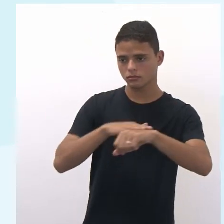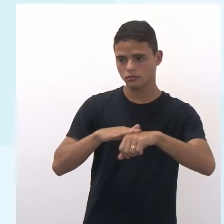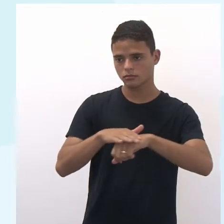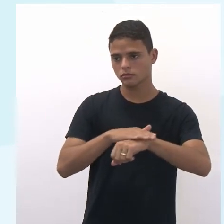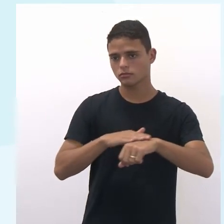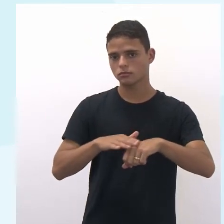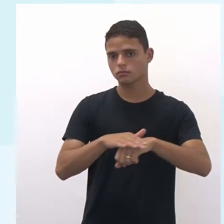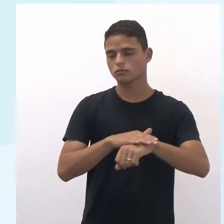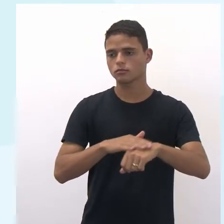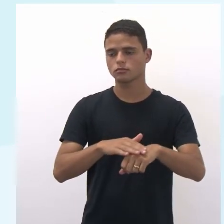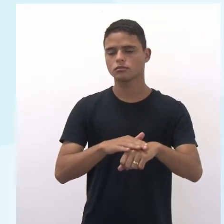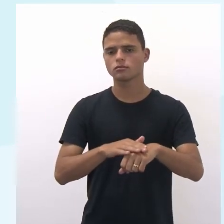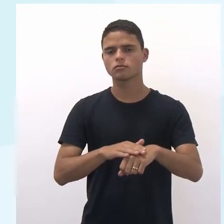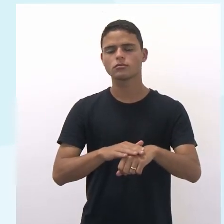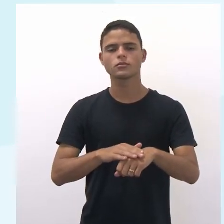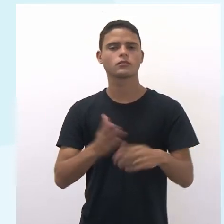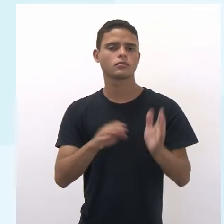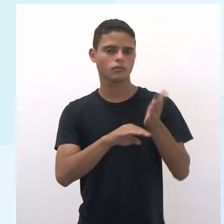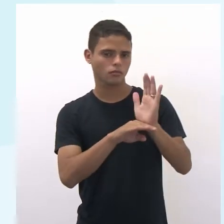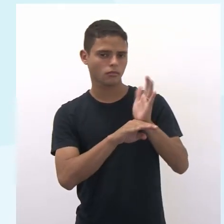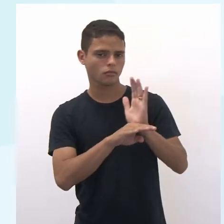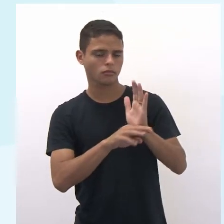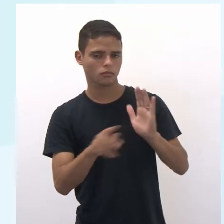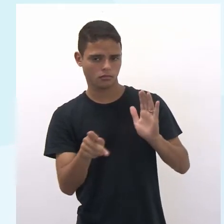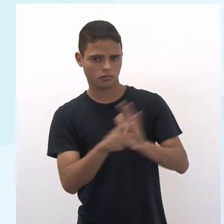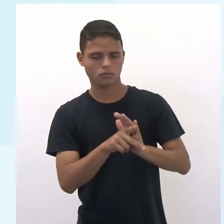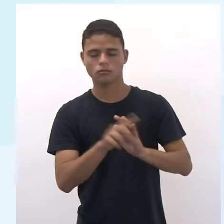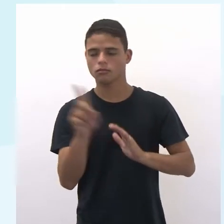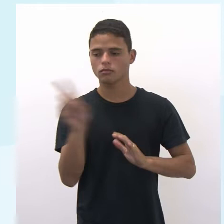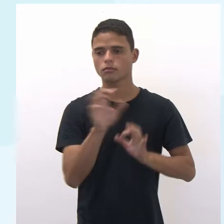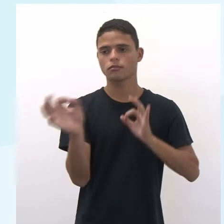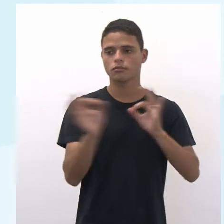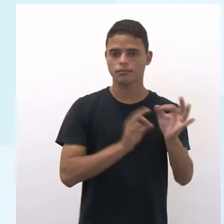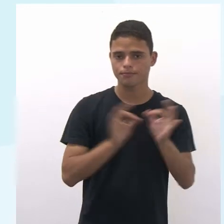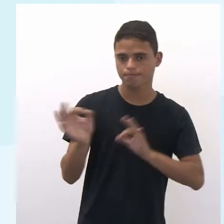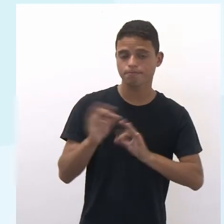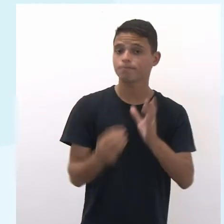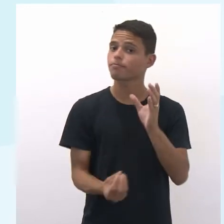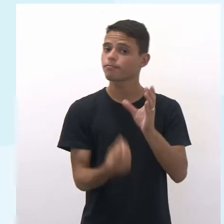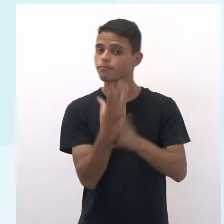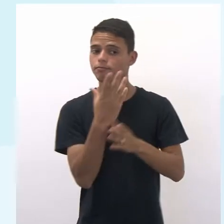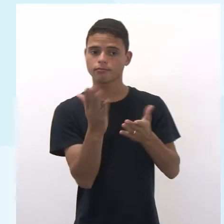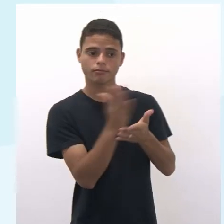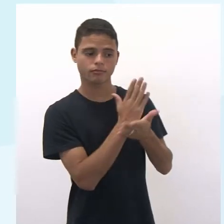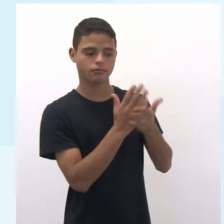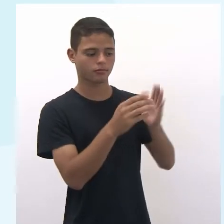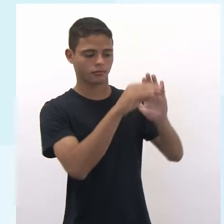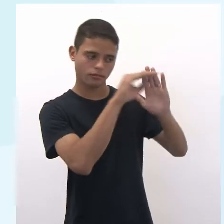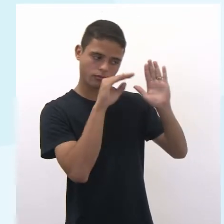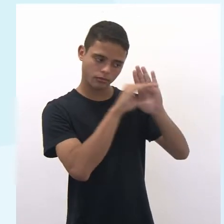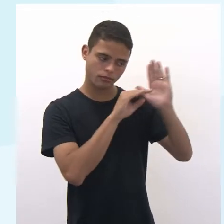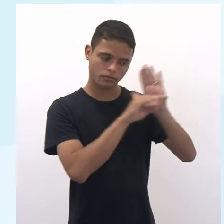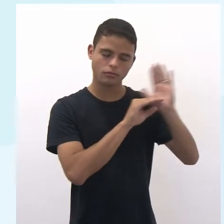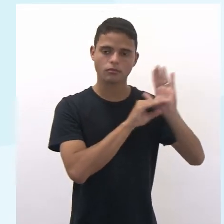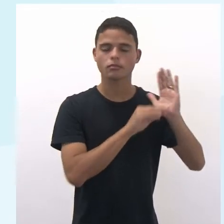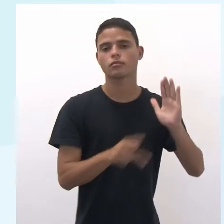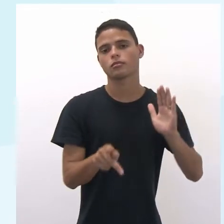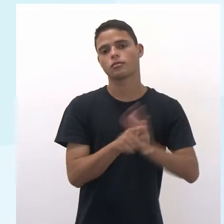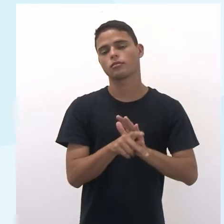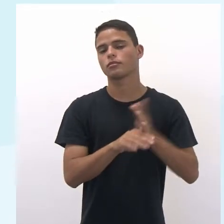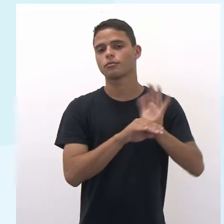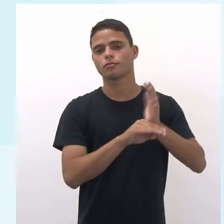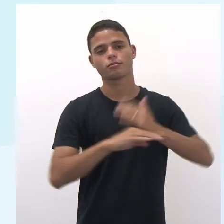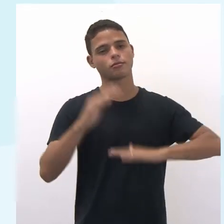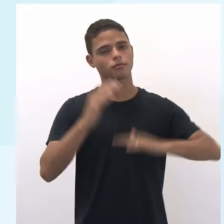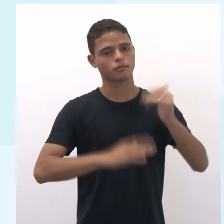possibilite não um vídeo pronto, mas que eles mesmos produzam, elaborem, escrevam cenas, roteirizam os seus próprios vídeos. É uma